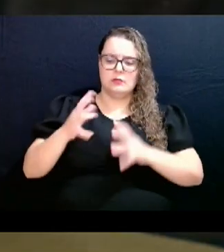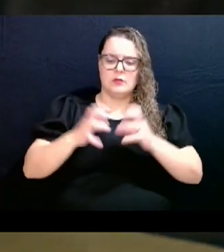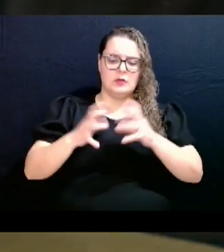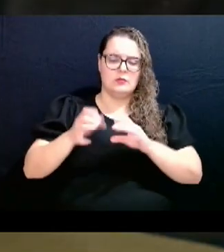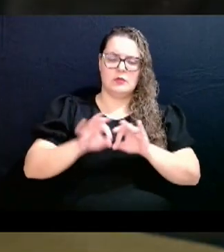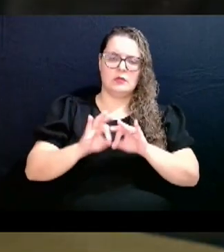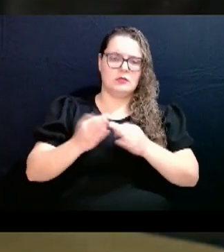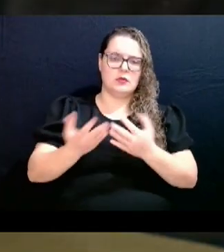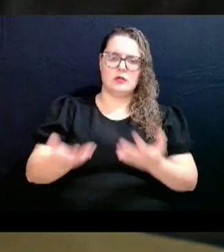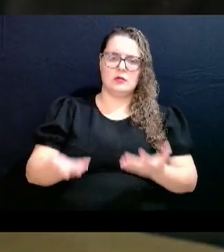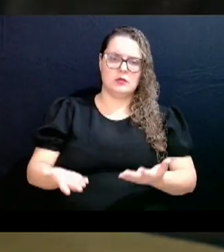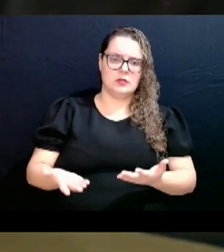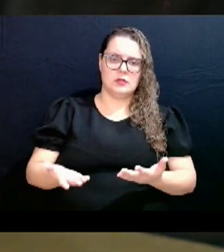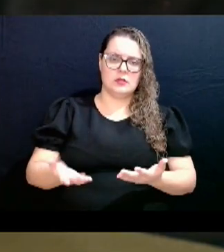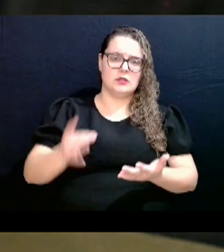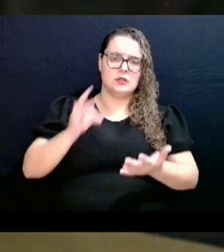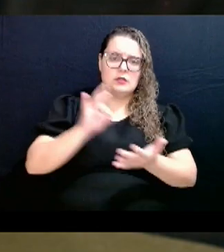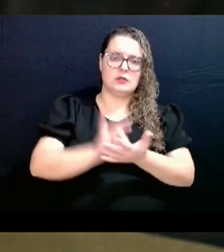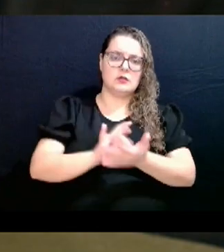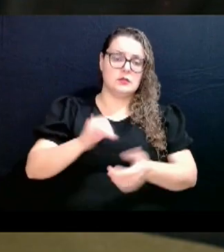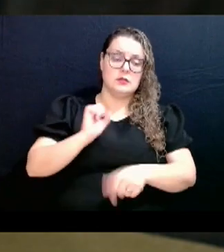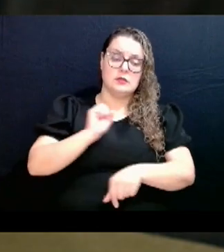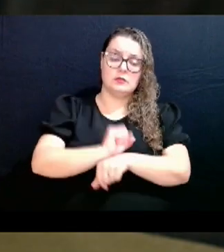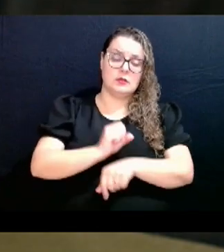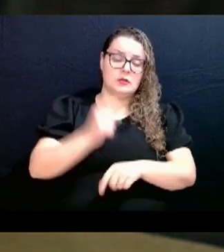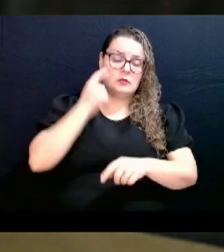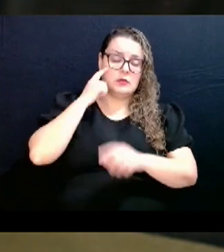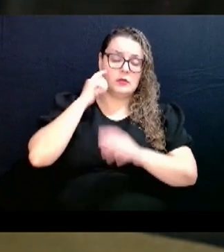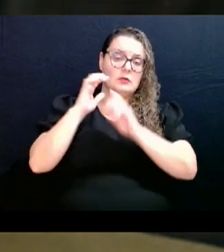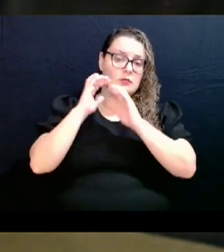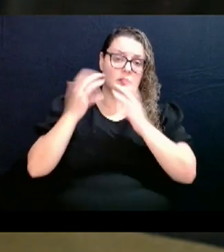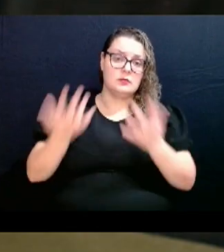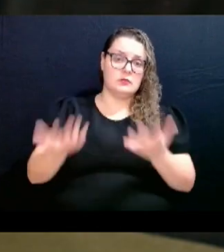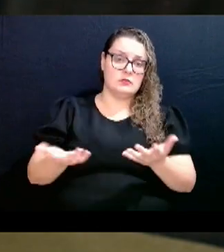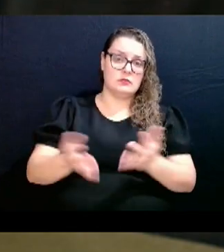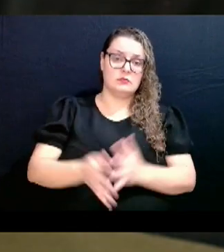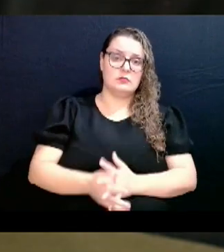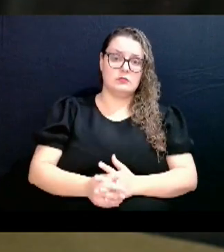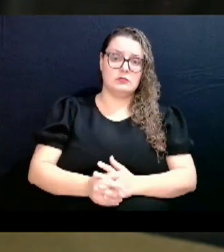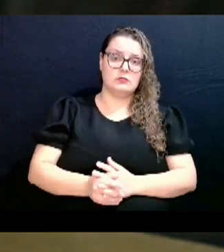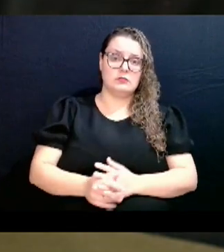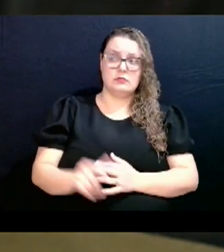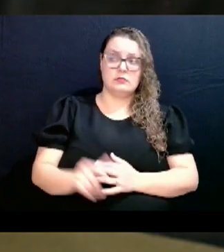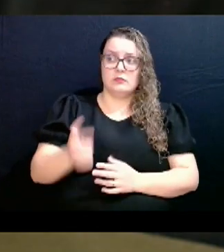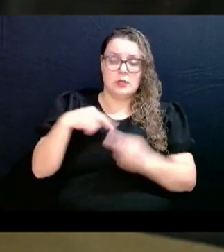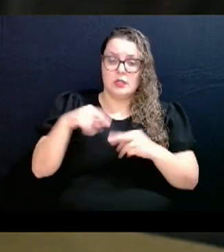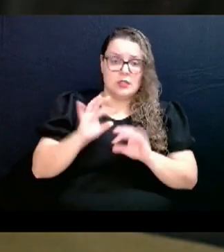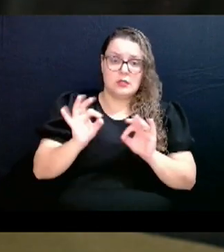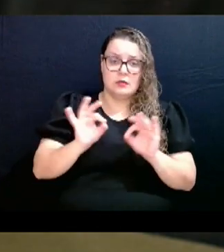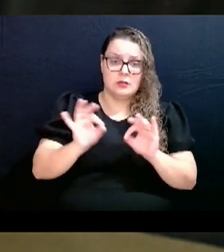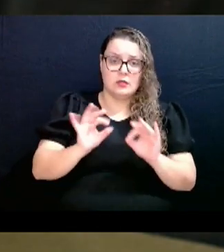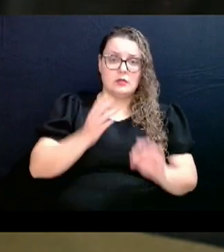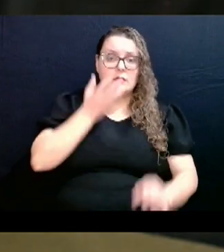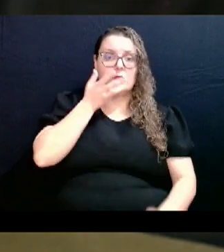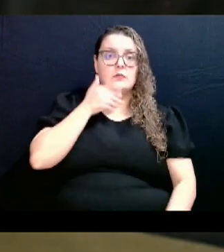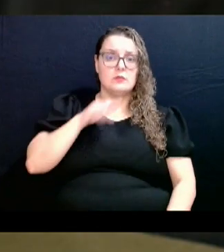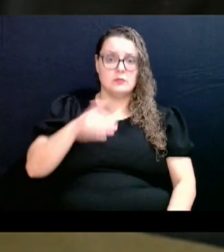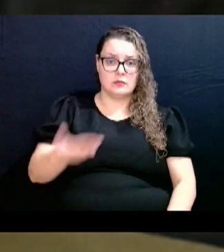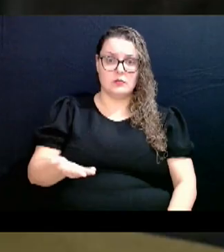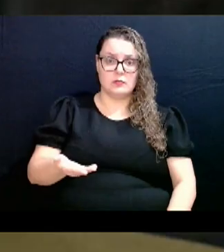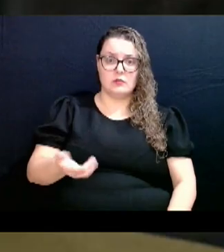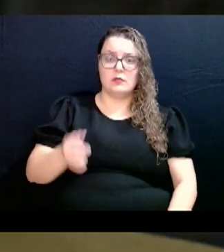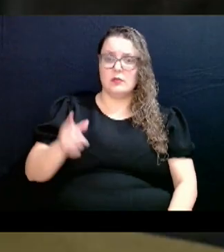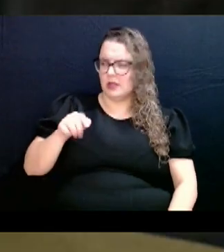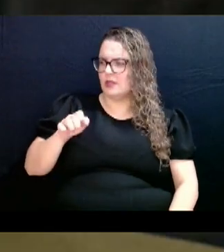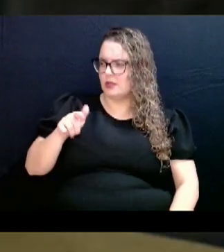na verdade, se você for parar para analisar, não tem nada a ver com a criança, né? É uma questão de ego. Do meu ponto de